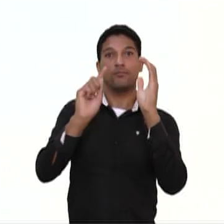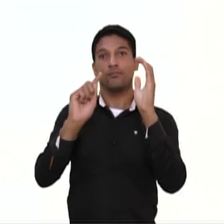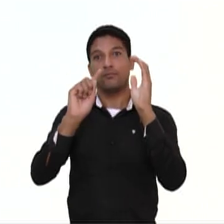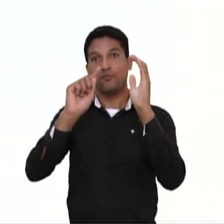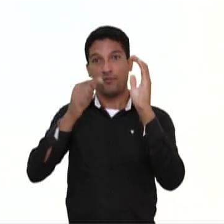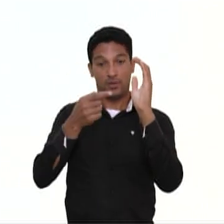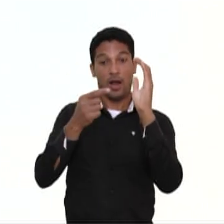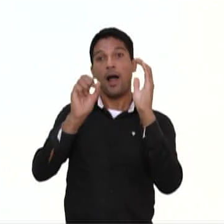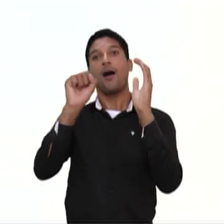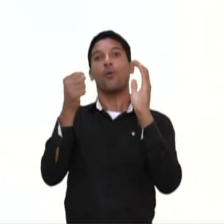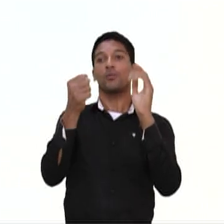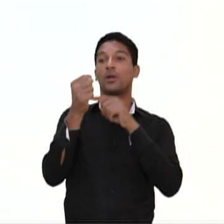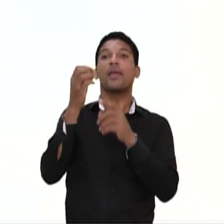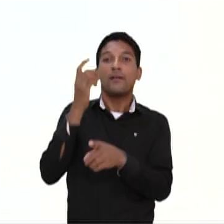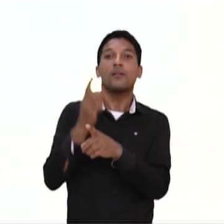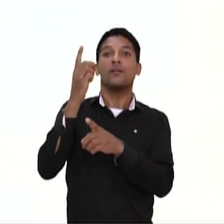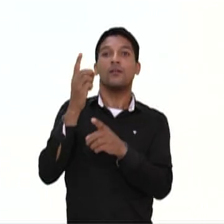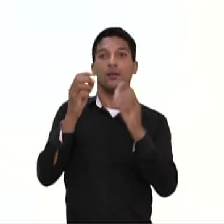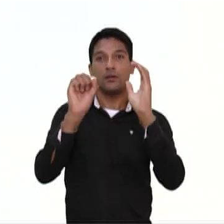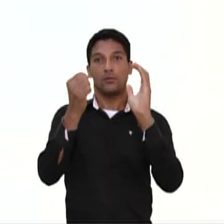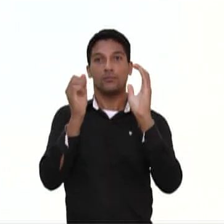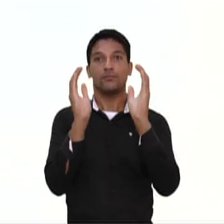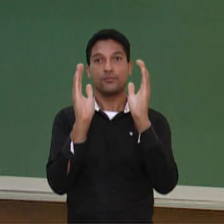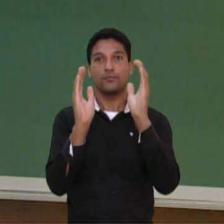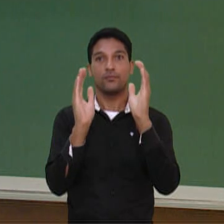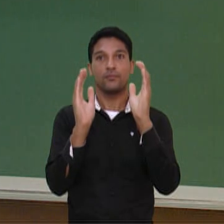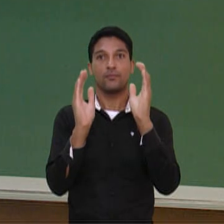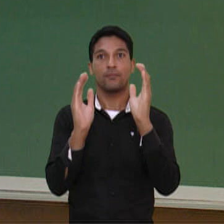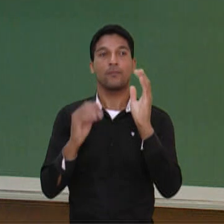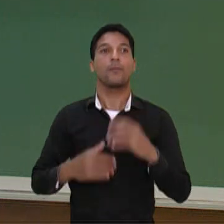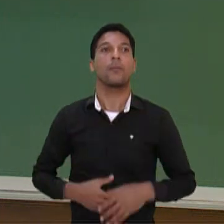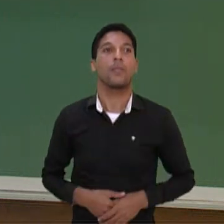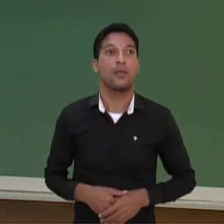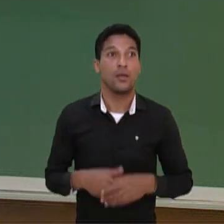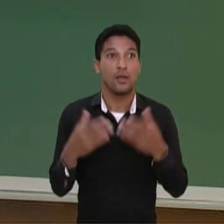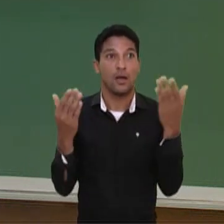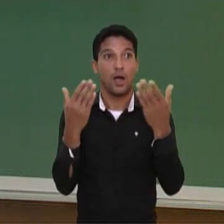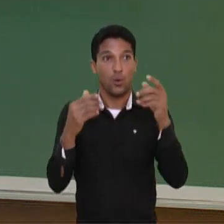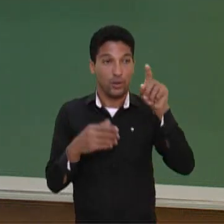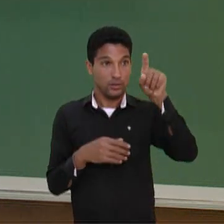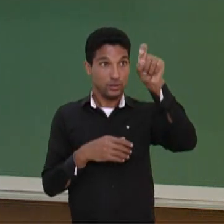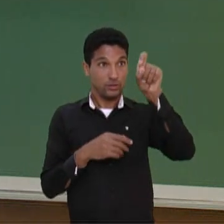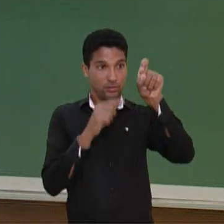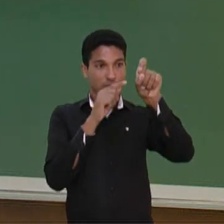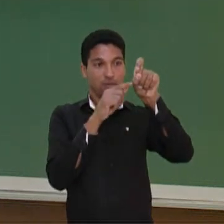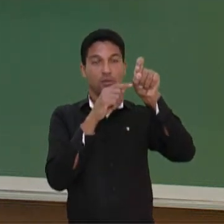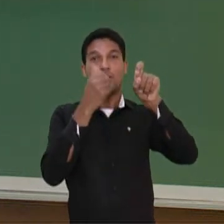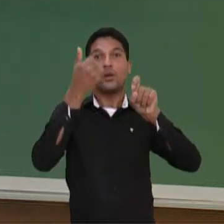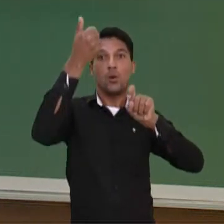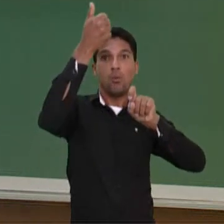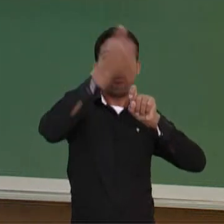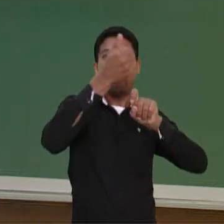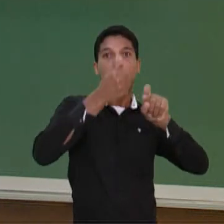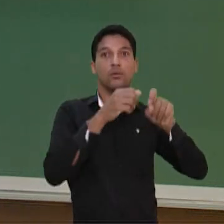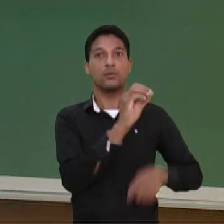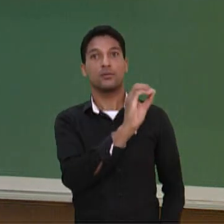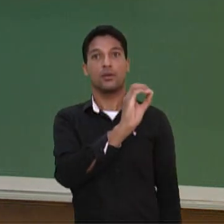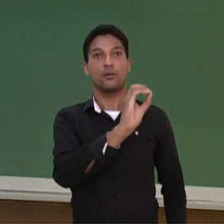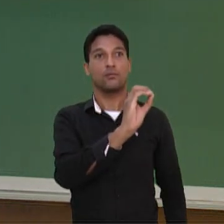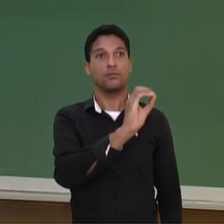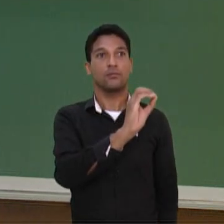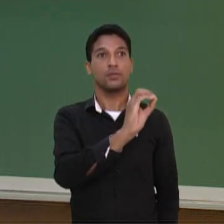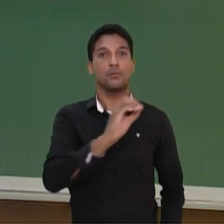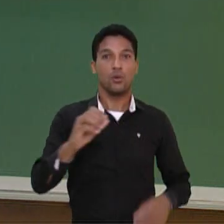0, né? Então acompanha comigo aqui, ó. Onde tem x, agora eu vou colocar o valor de 0. Então tinha x aqui, 0 ao